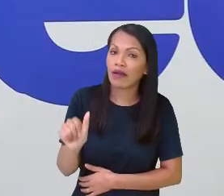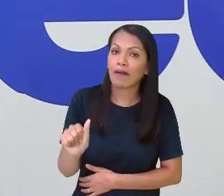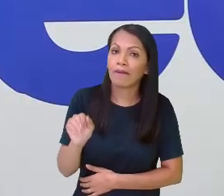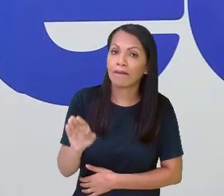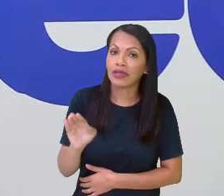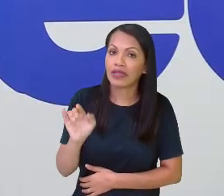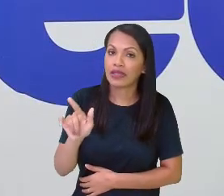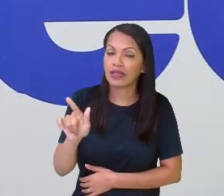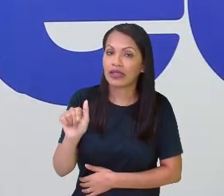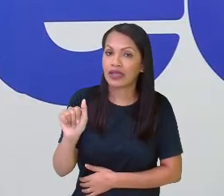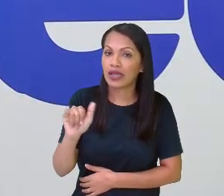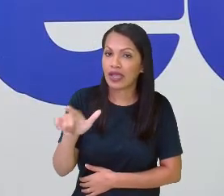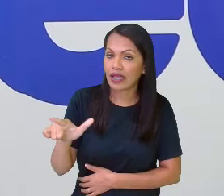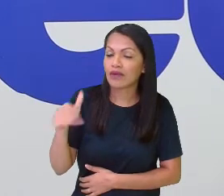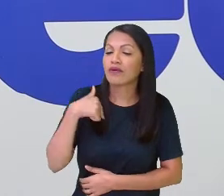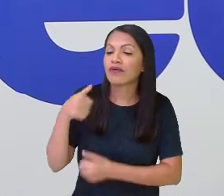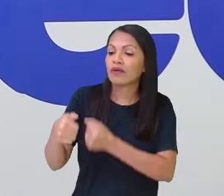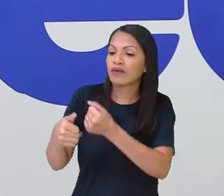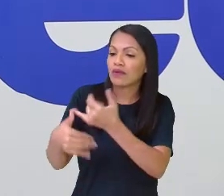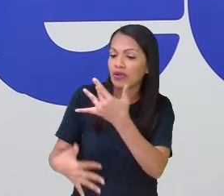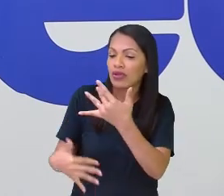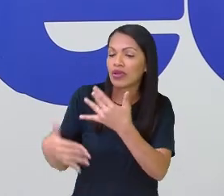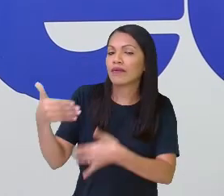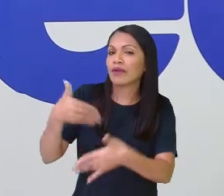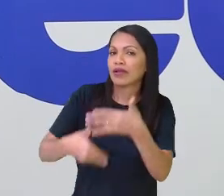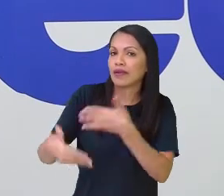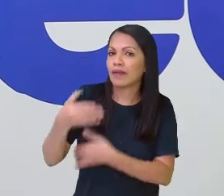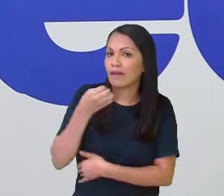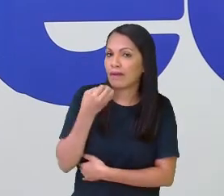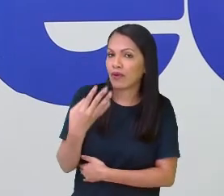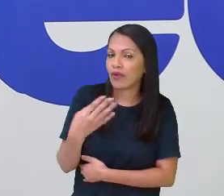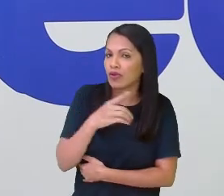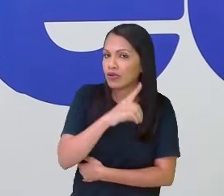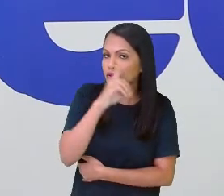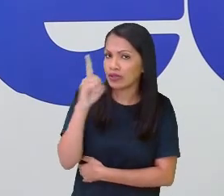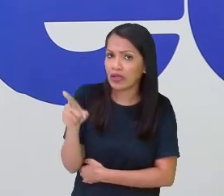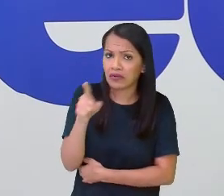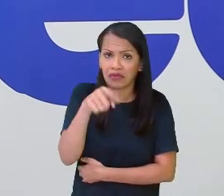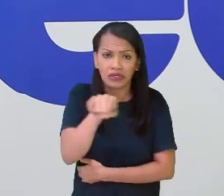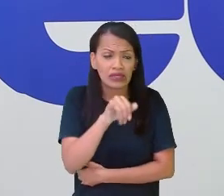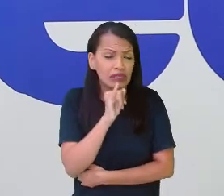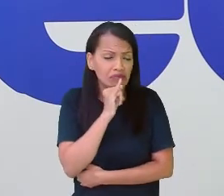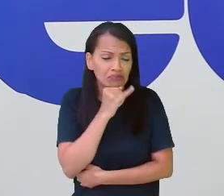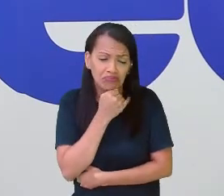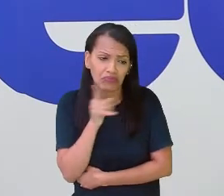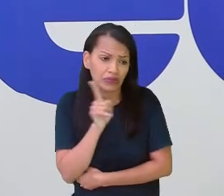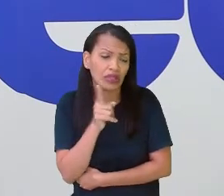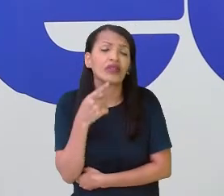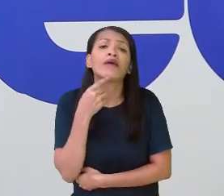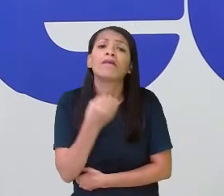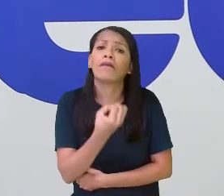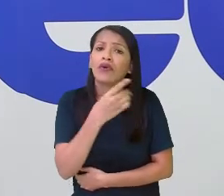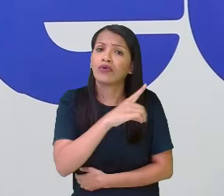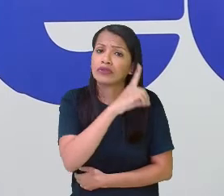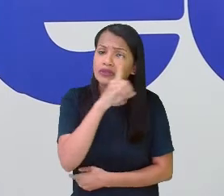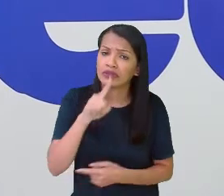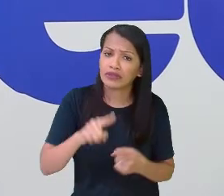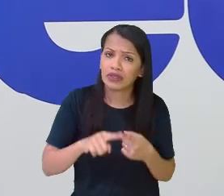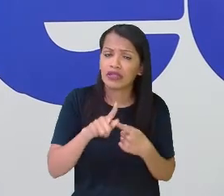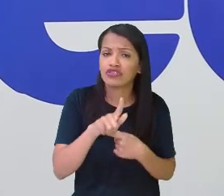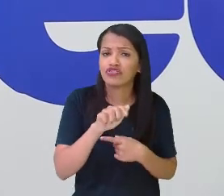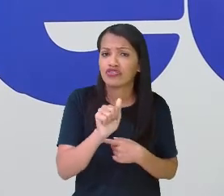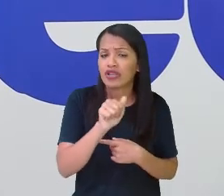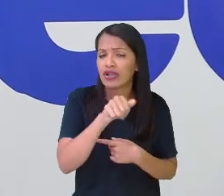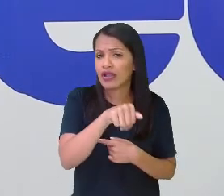na interação. E aí, professora, tudo bem? Bom dia. Você não vai ficar triste hoje, não, tá? Já tem bom dia da Janiele, do Jean, da